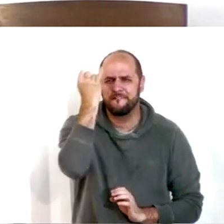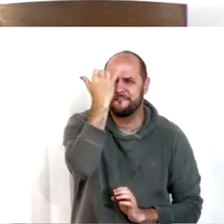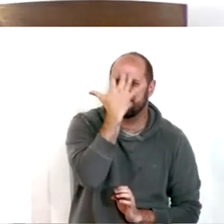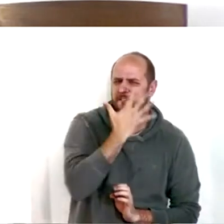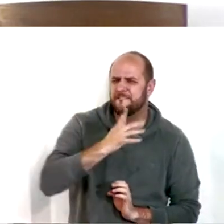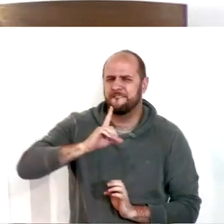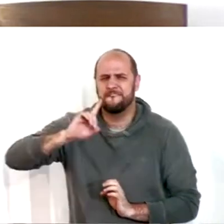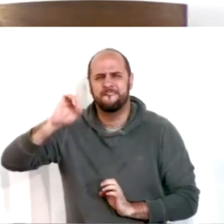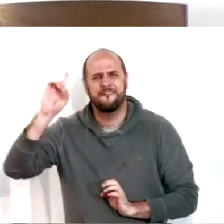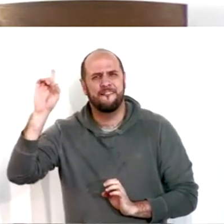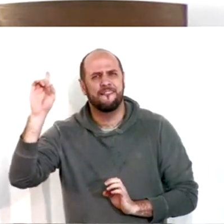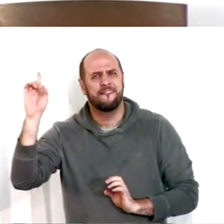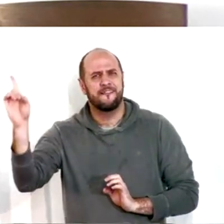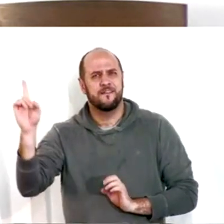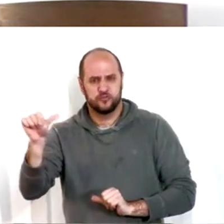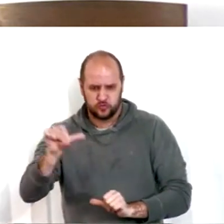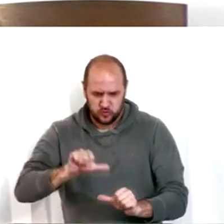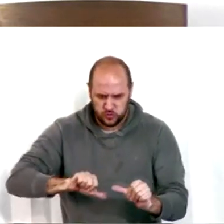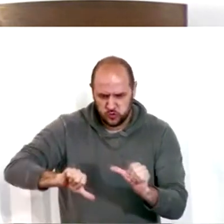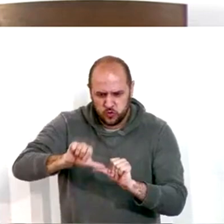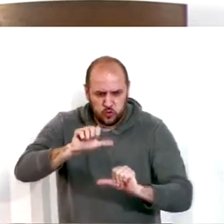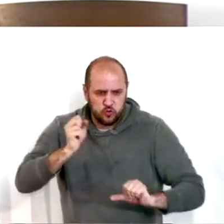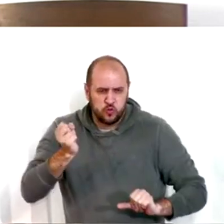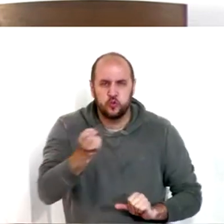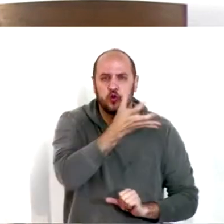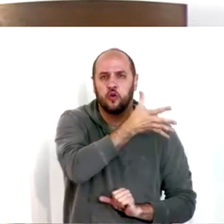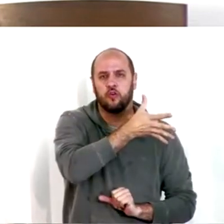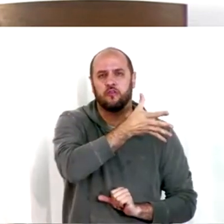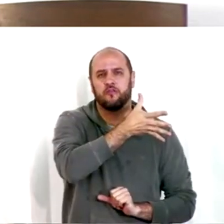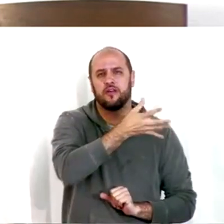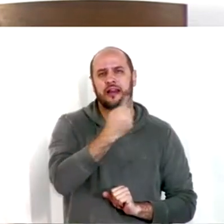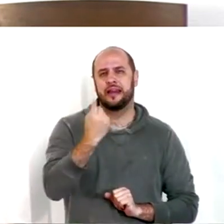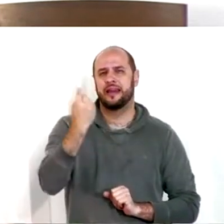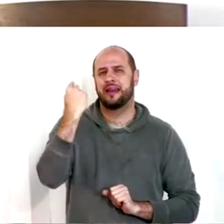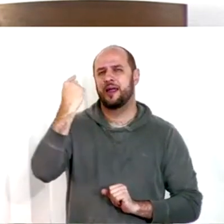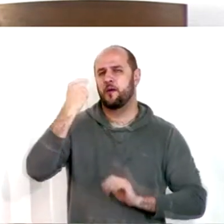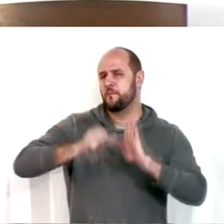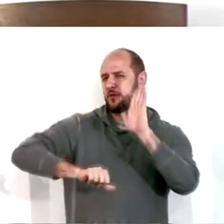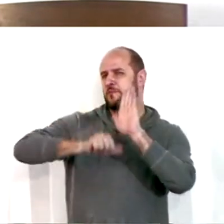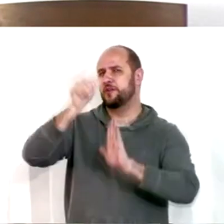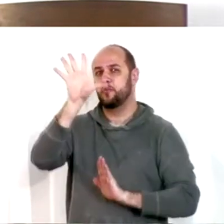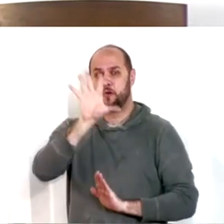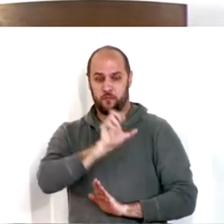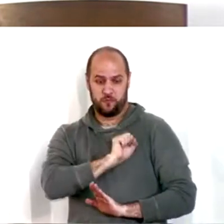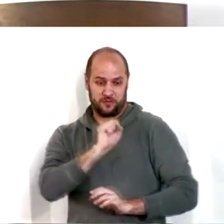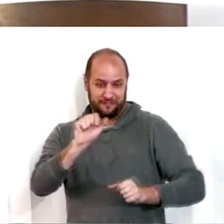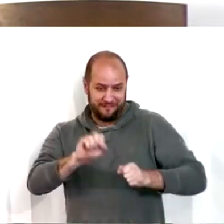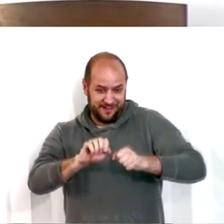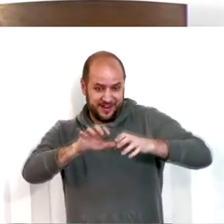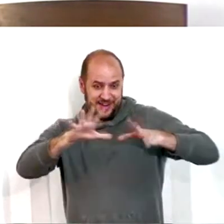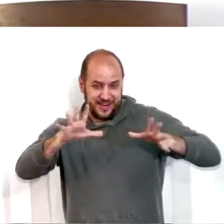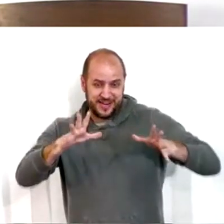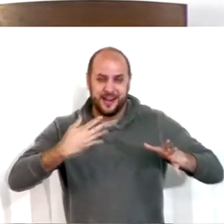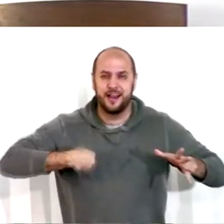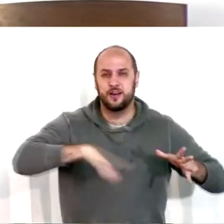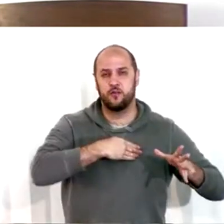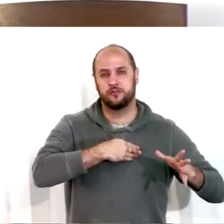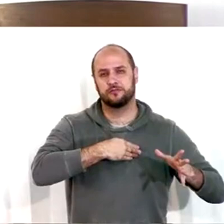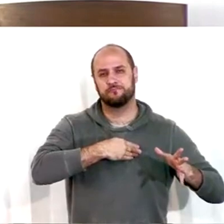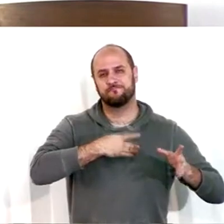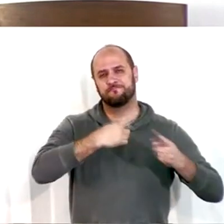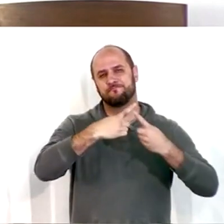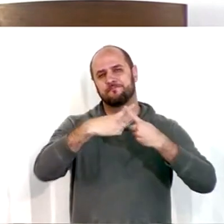de Deus, queridos, restaura o que o seu primeiro amor criou para nós, mas o